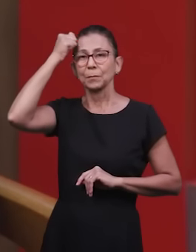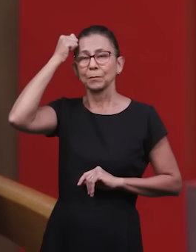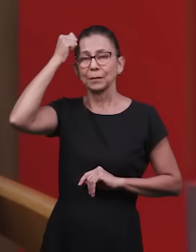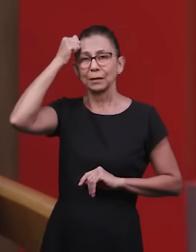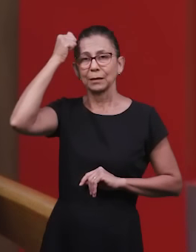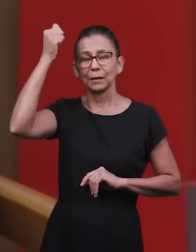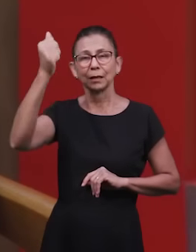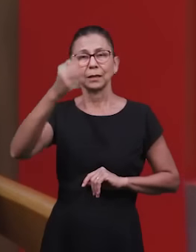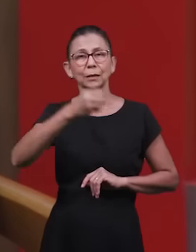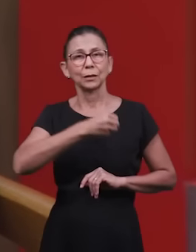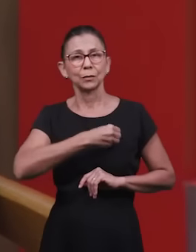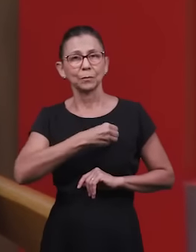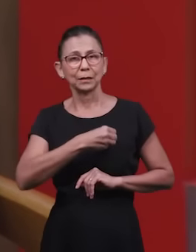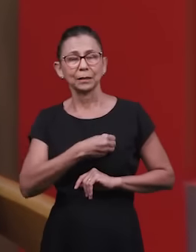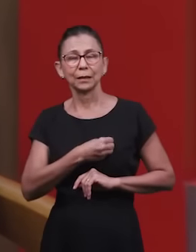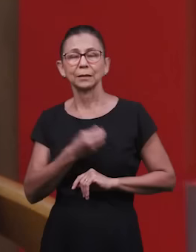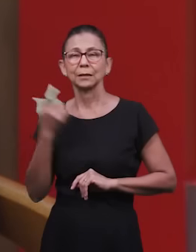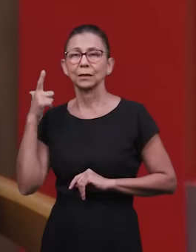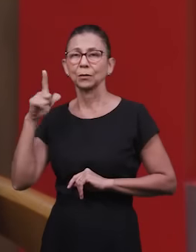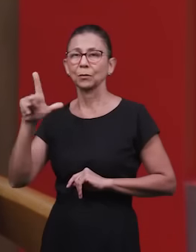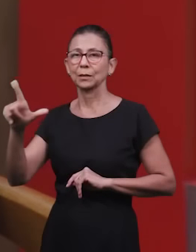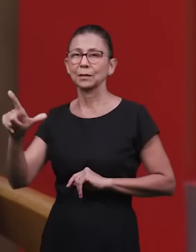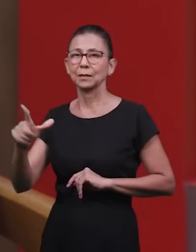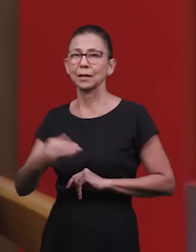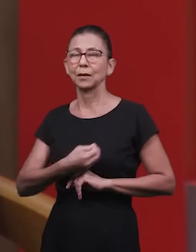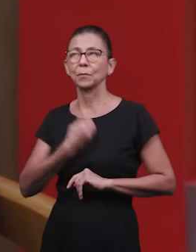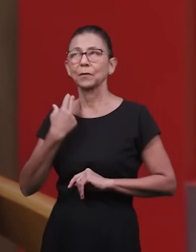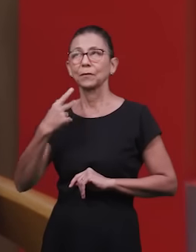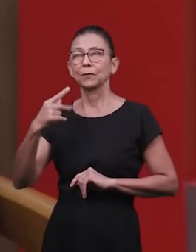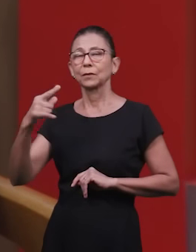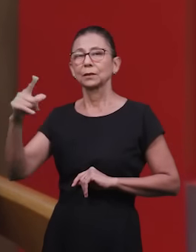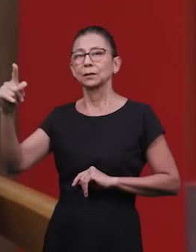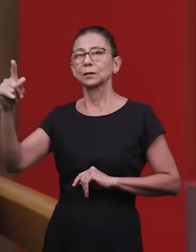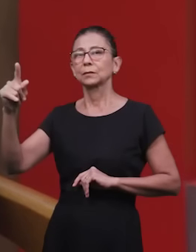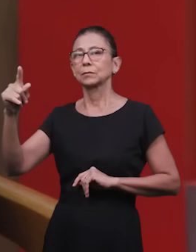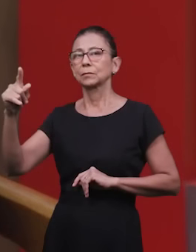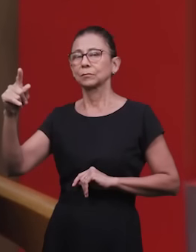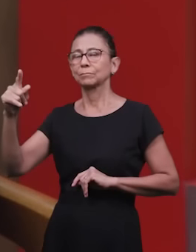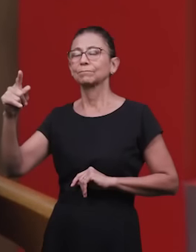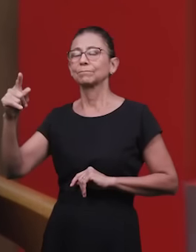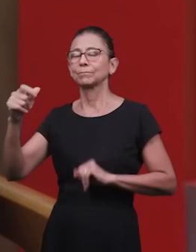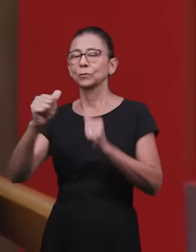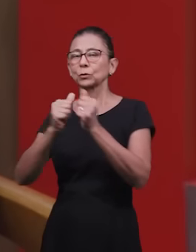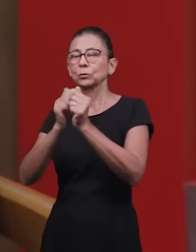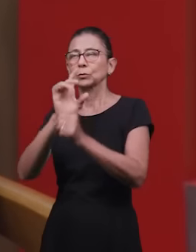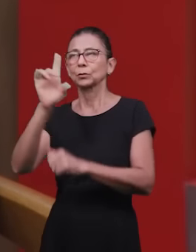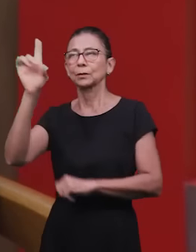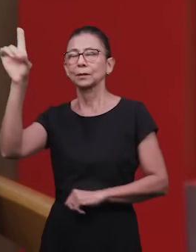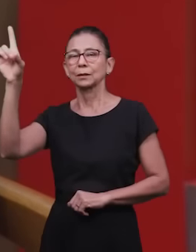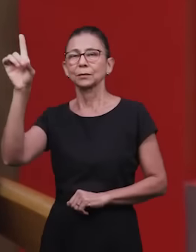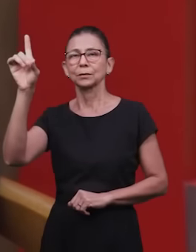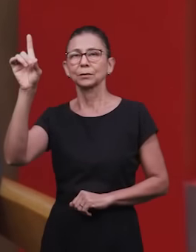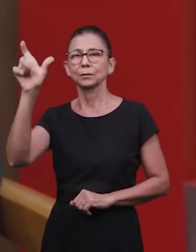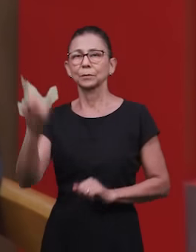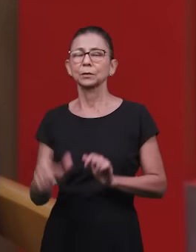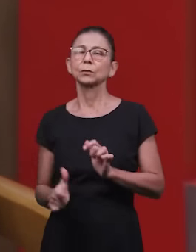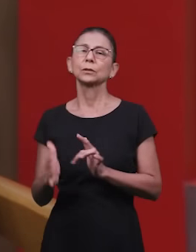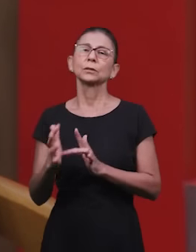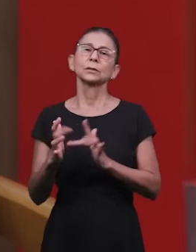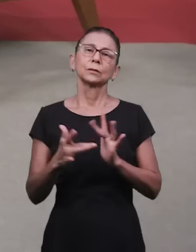maior que alguém pode ter, que é a vida eterna pela salvação no Senhor